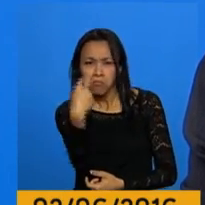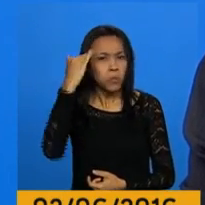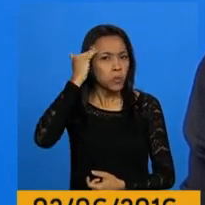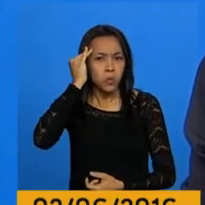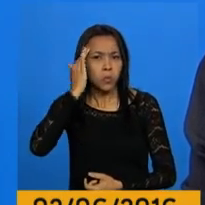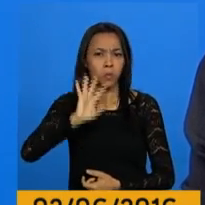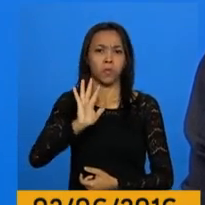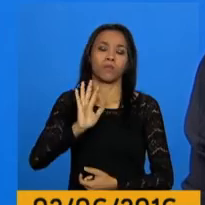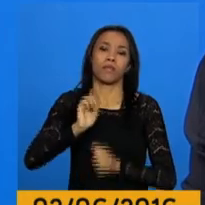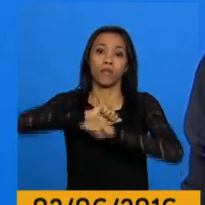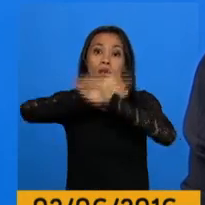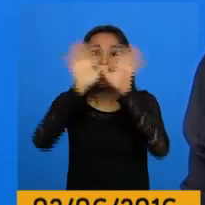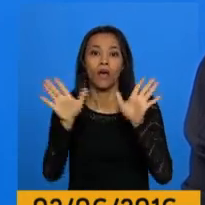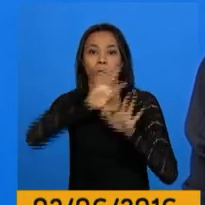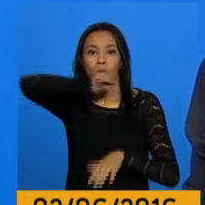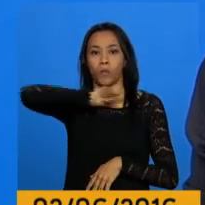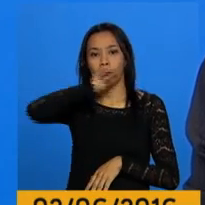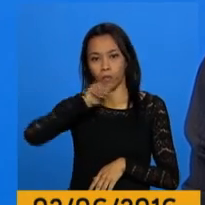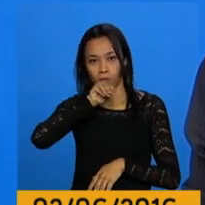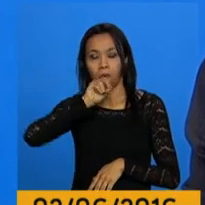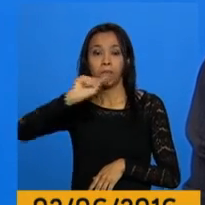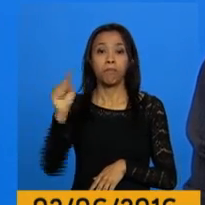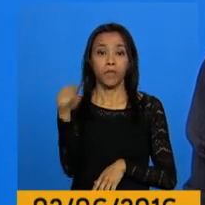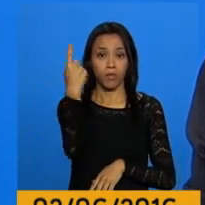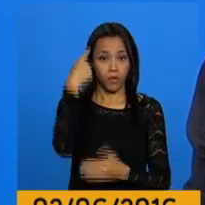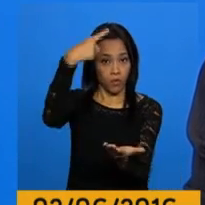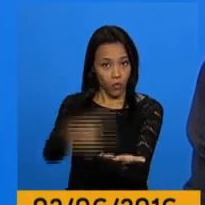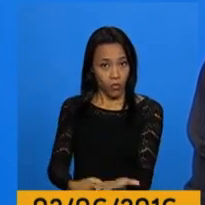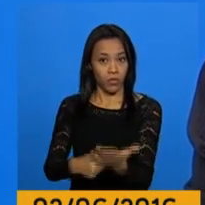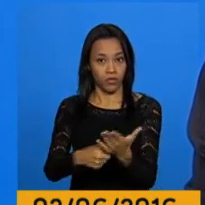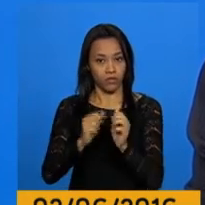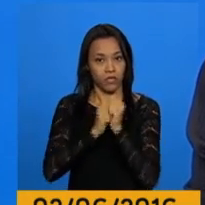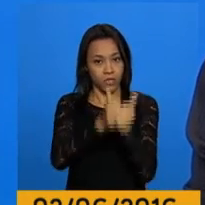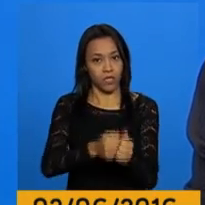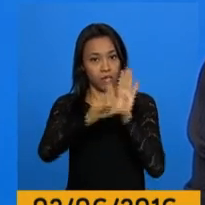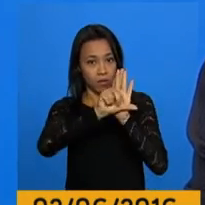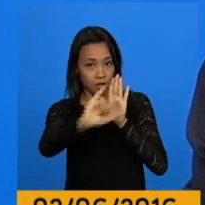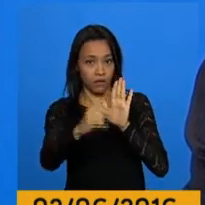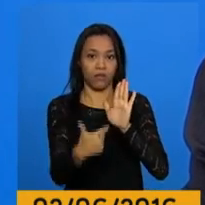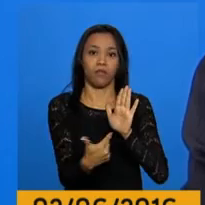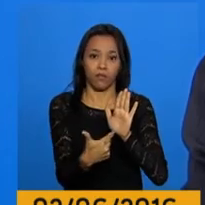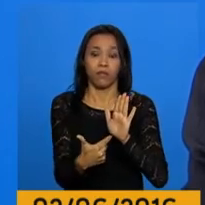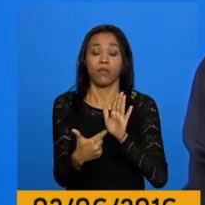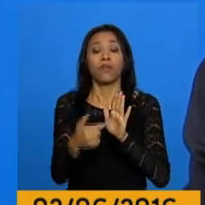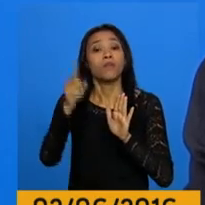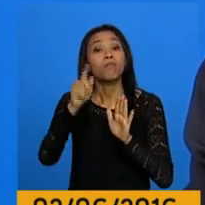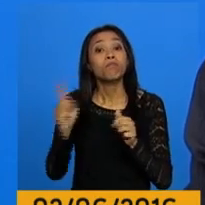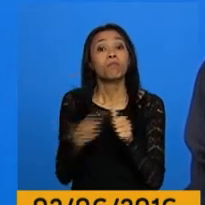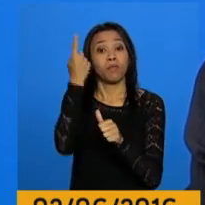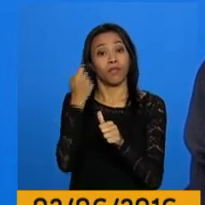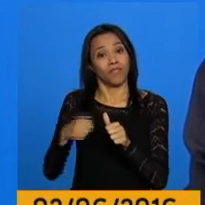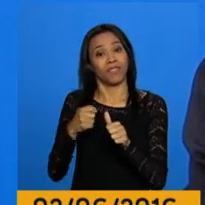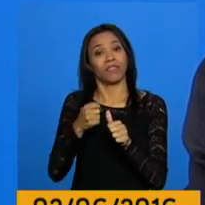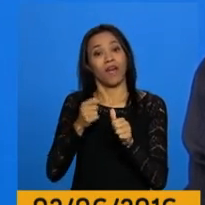parcelas. A primeira é responsabilidade legal, a vinculação de todo ato público a uma prévia autorização de